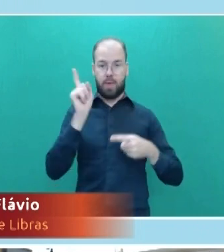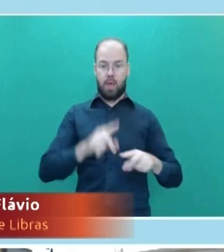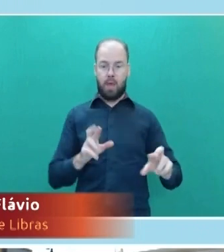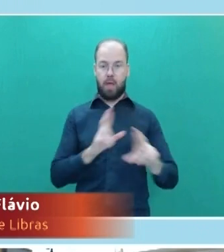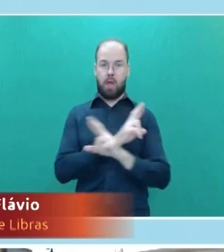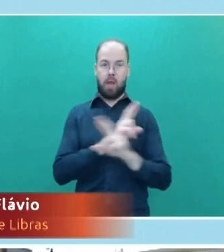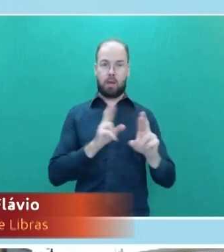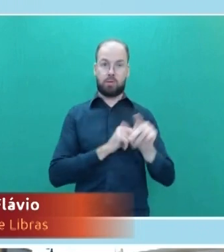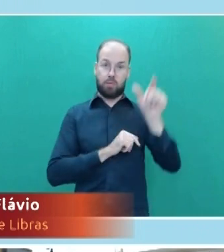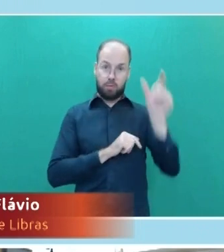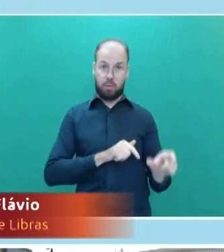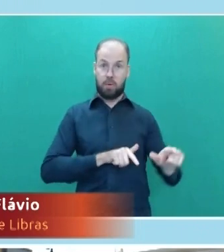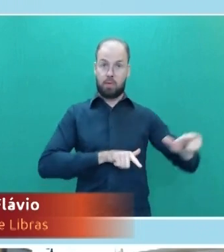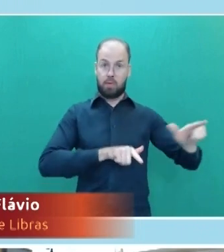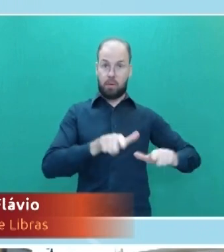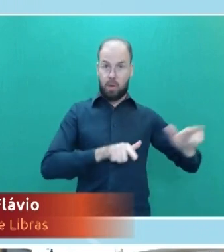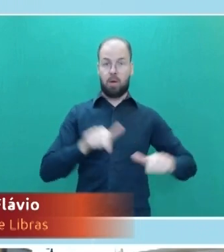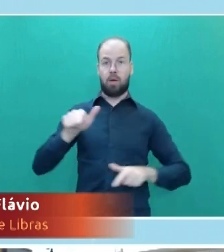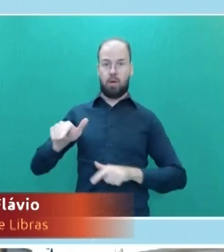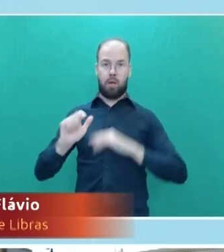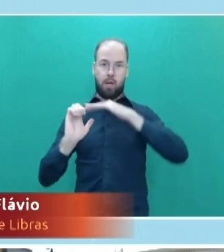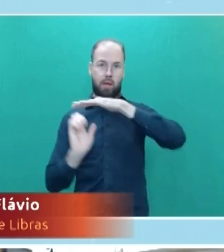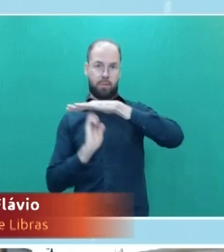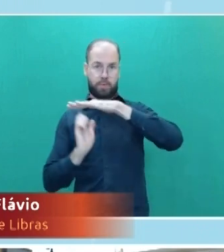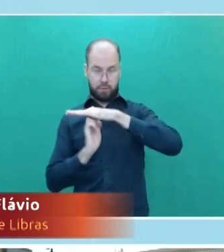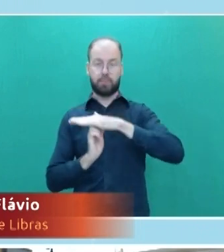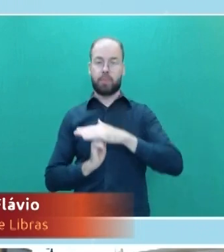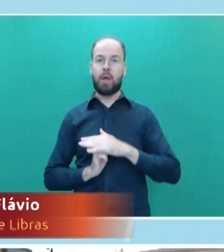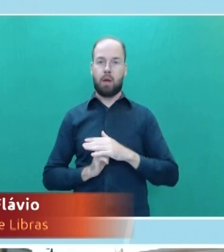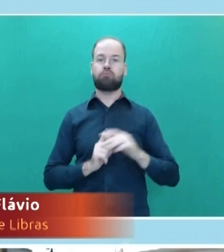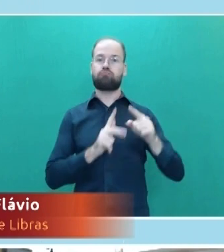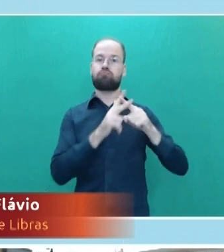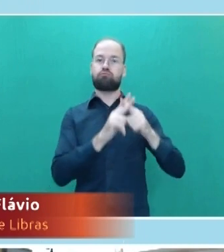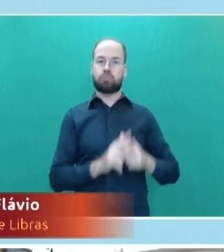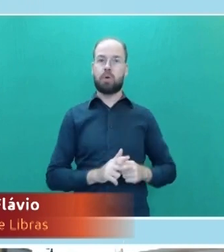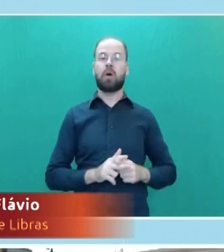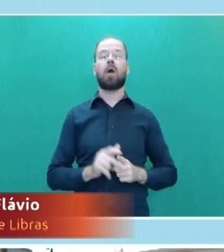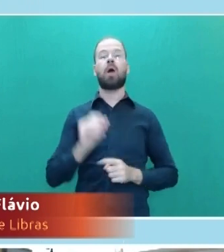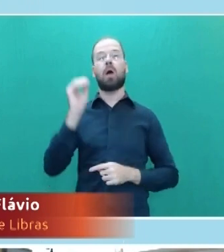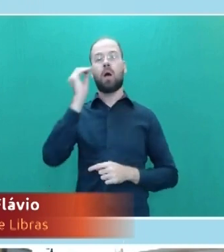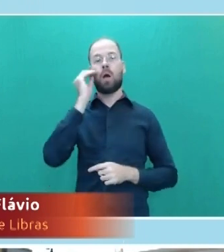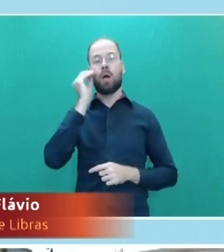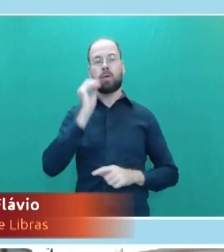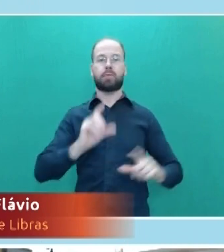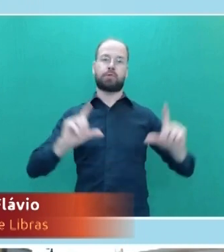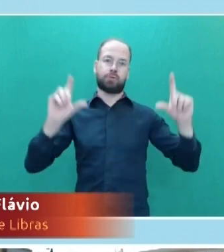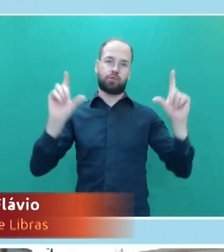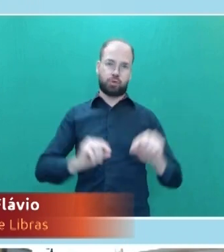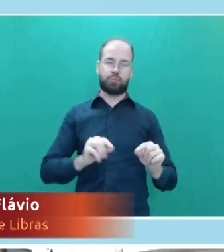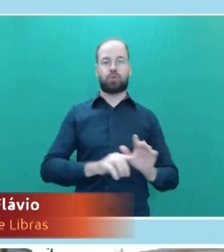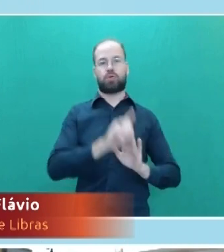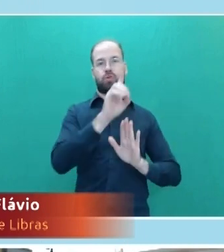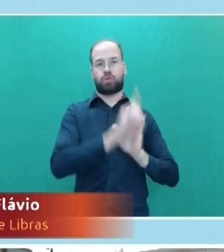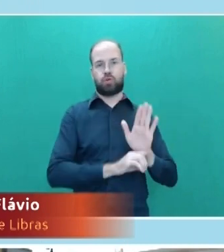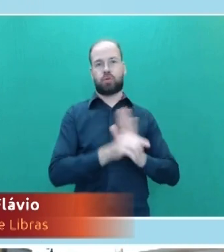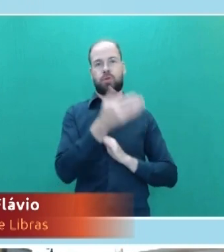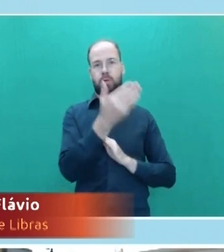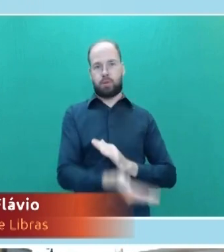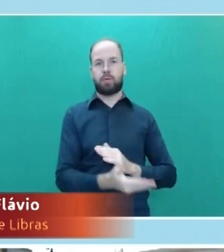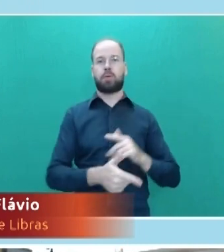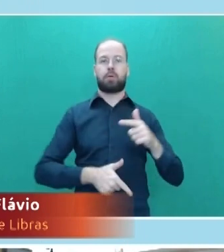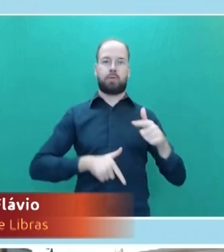a reforma ela veio expressamente para diminuir os direitos dos trabalhadores. Nós podemos citar